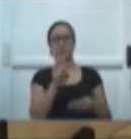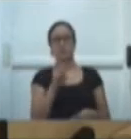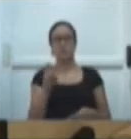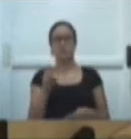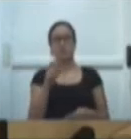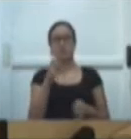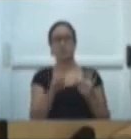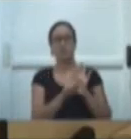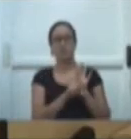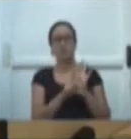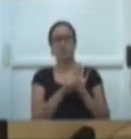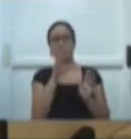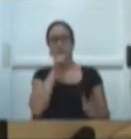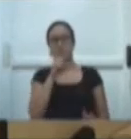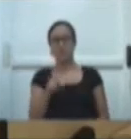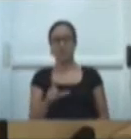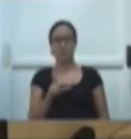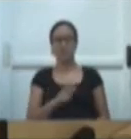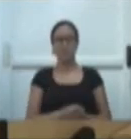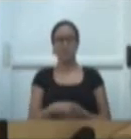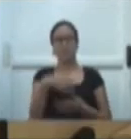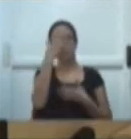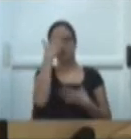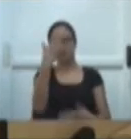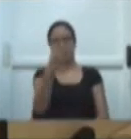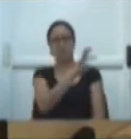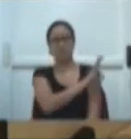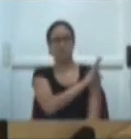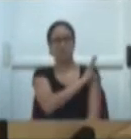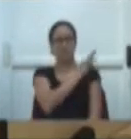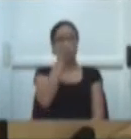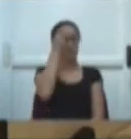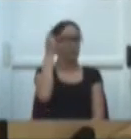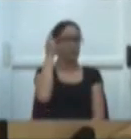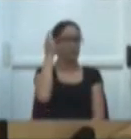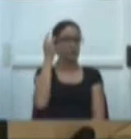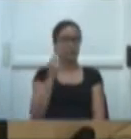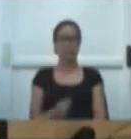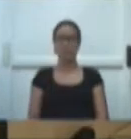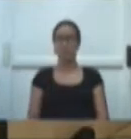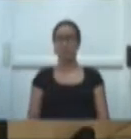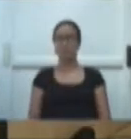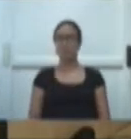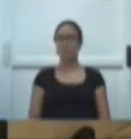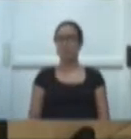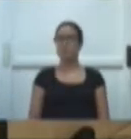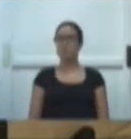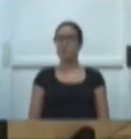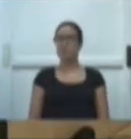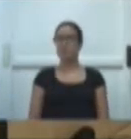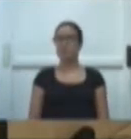Orgânica do Município. Paulo César Junqueira Radich, prefeito municipal.